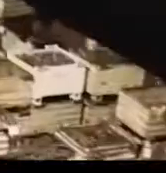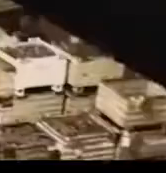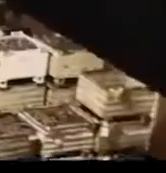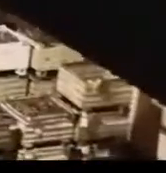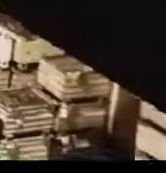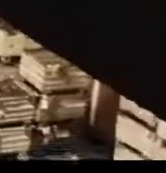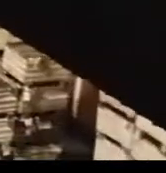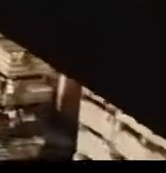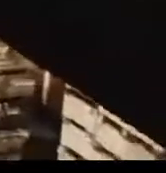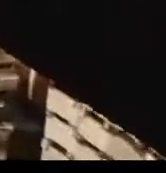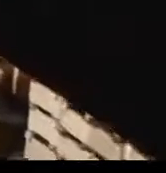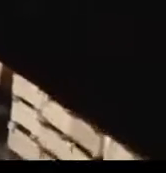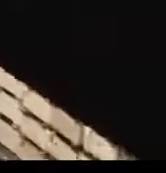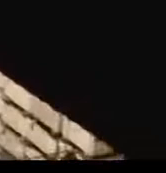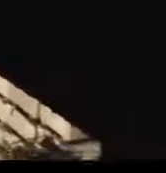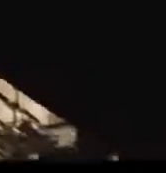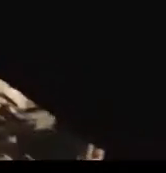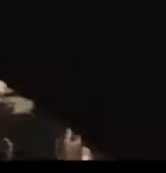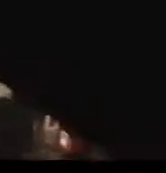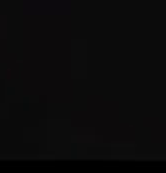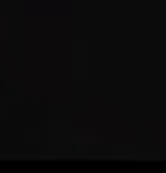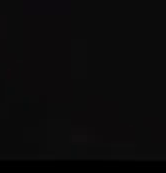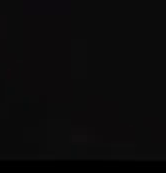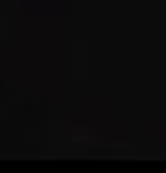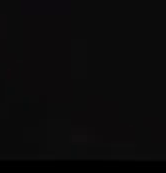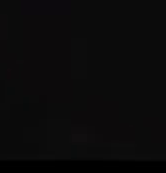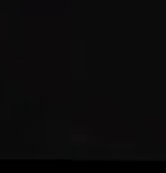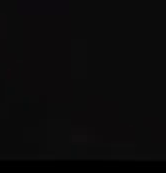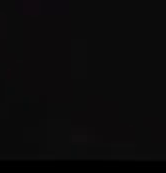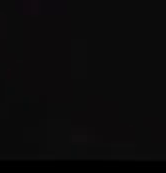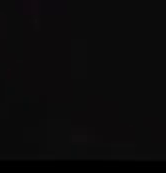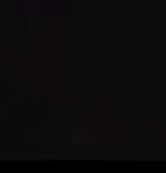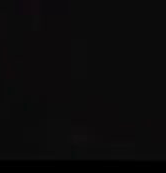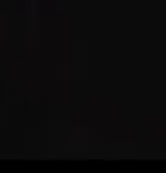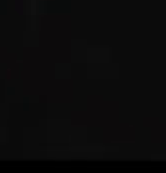E aí E aí